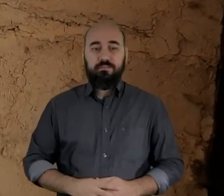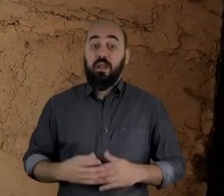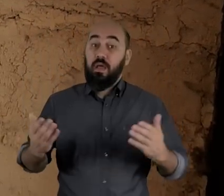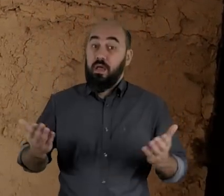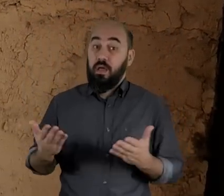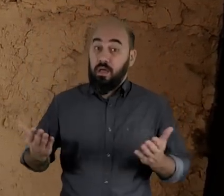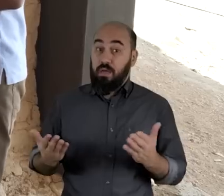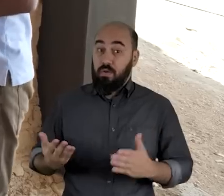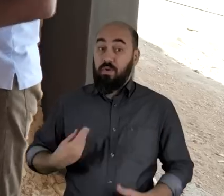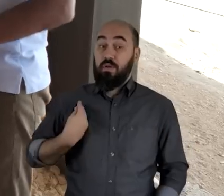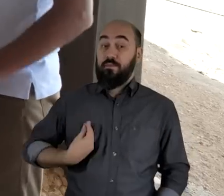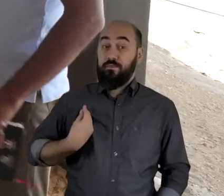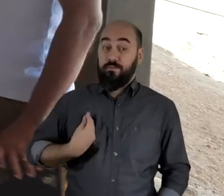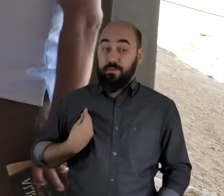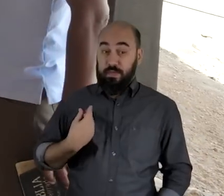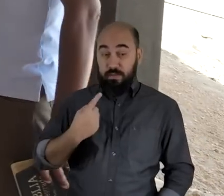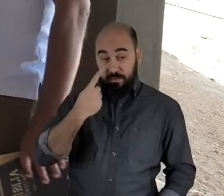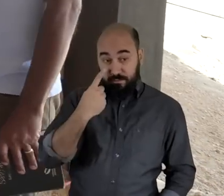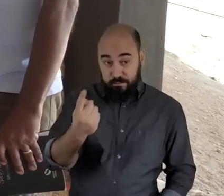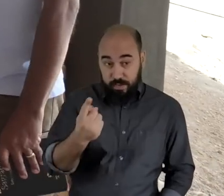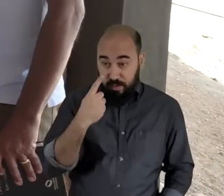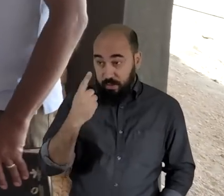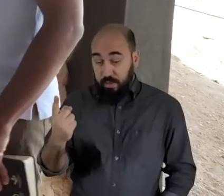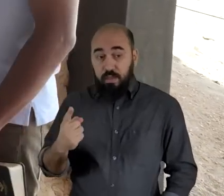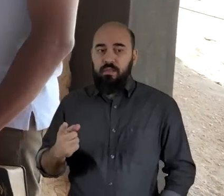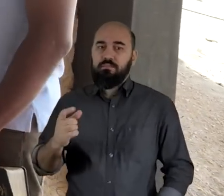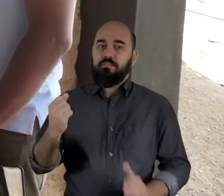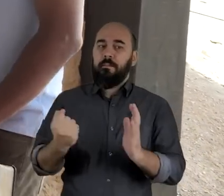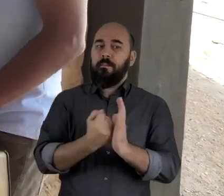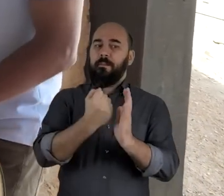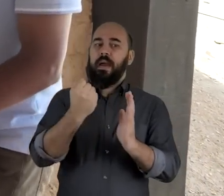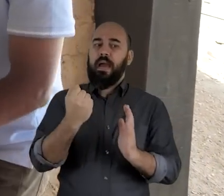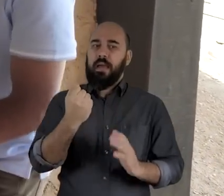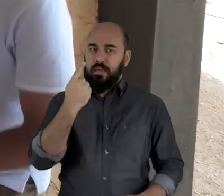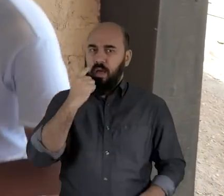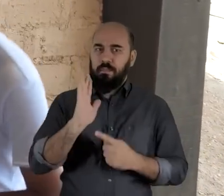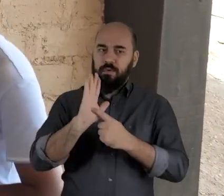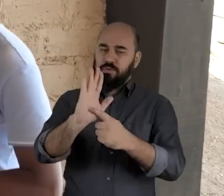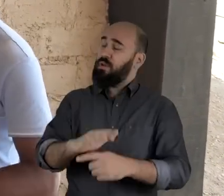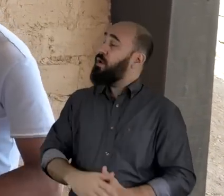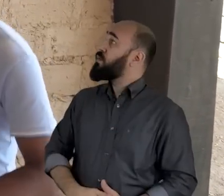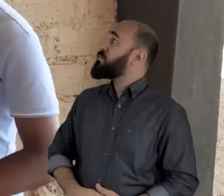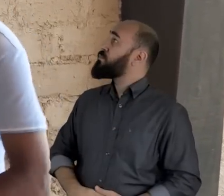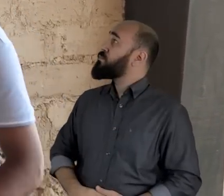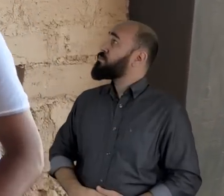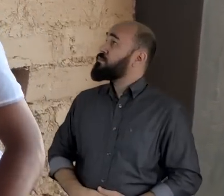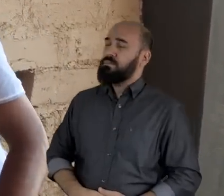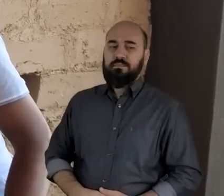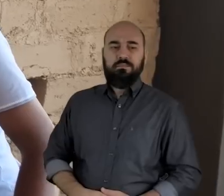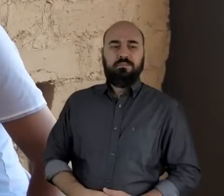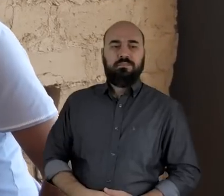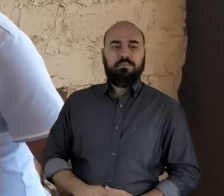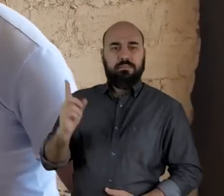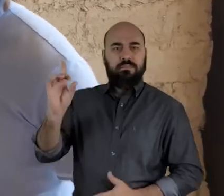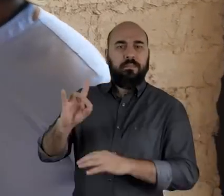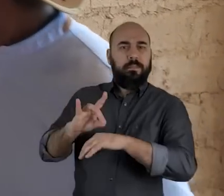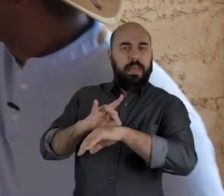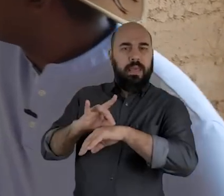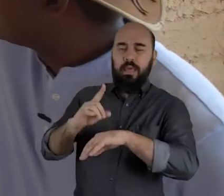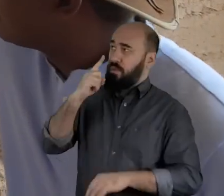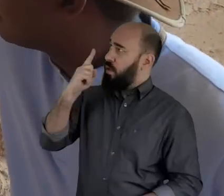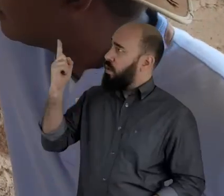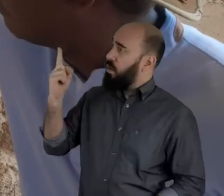Olha, nós estamos aqui e aí, realmente, você tem aqui a marca da destruição. Vou mostrar para vocês aqui, olha, essa parte toda aqui, isso aqui